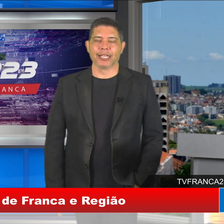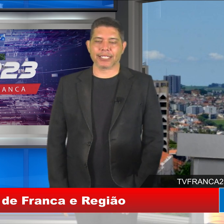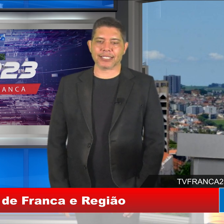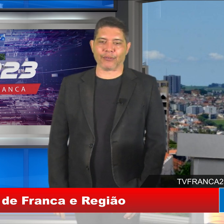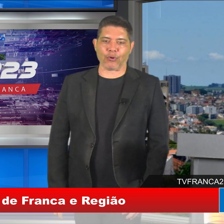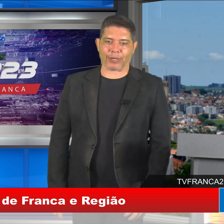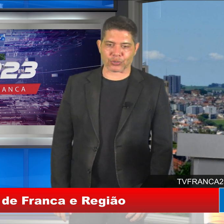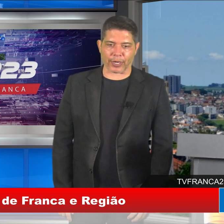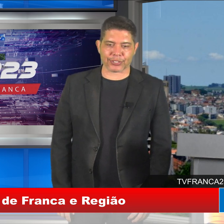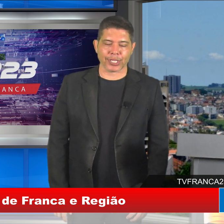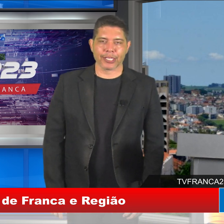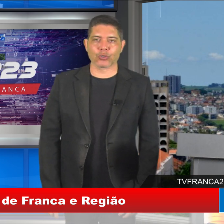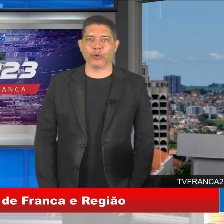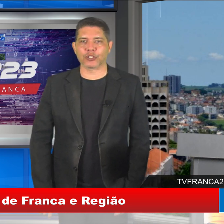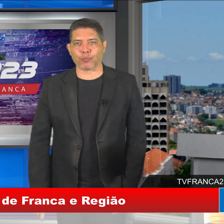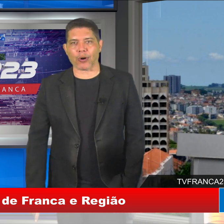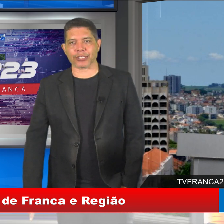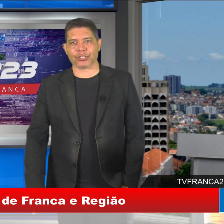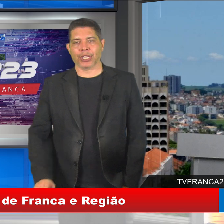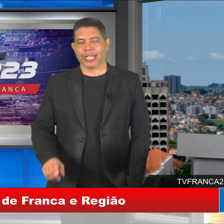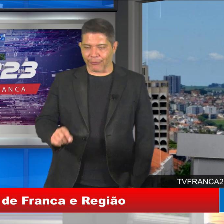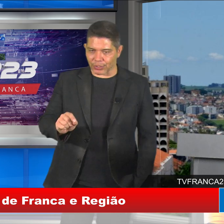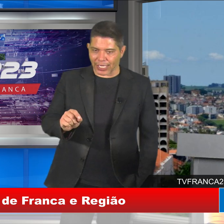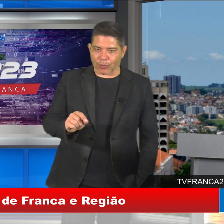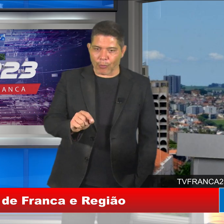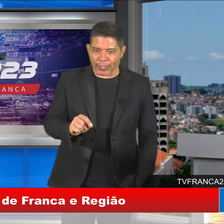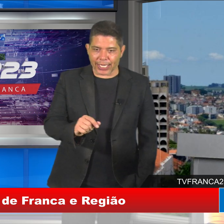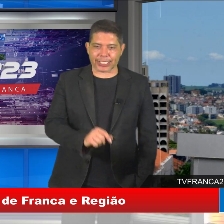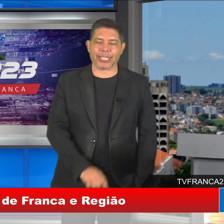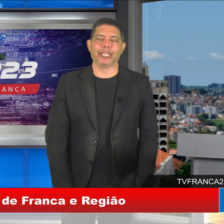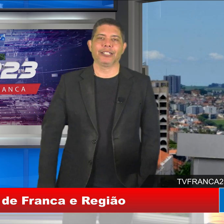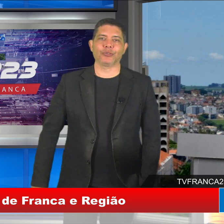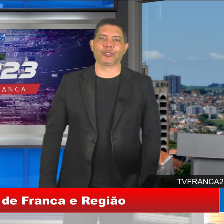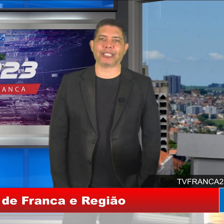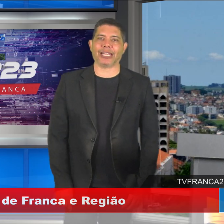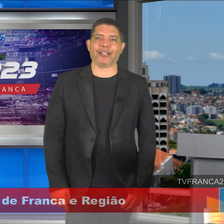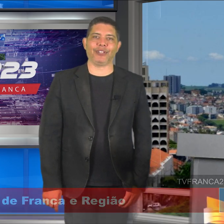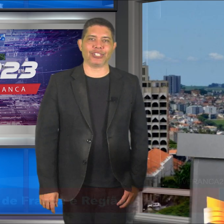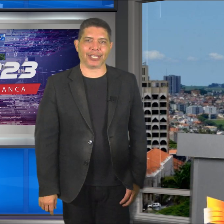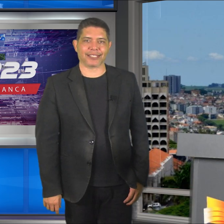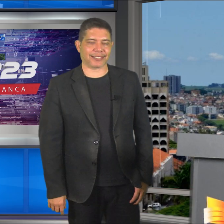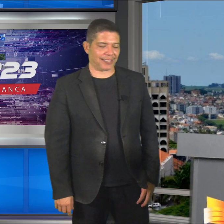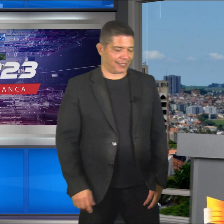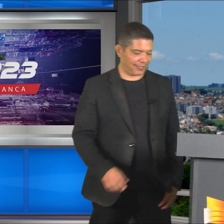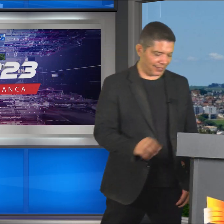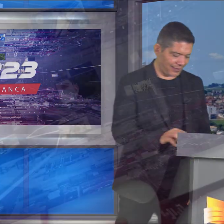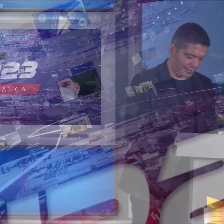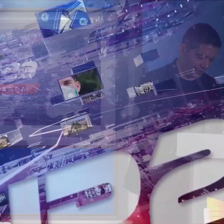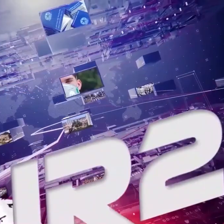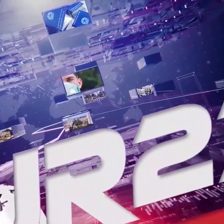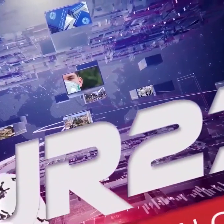sequência, tem as informações do esporte e você acompanha aqui no JR23.